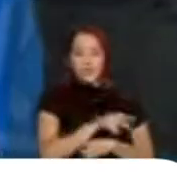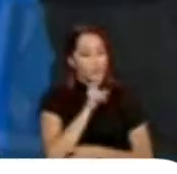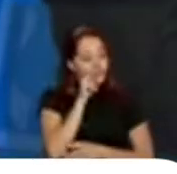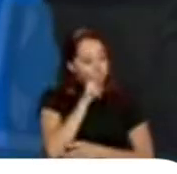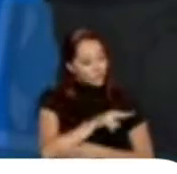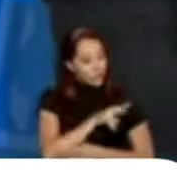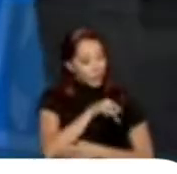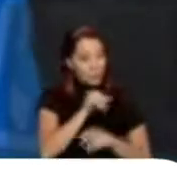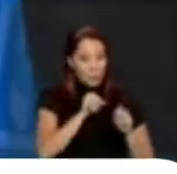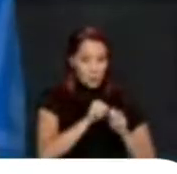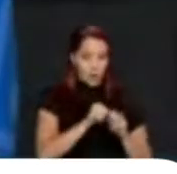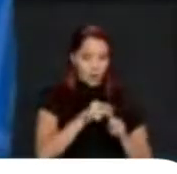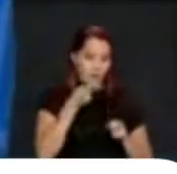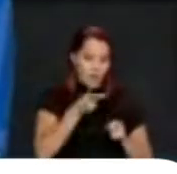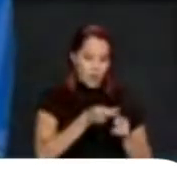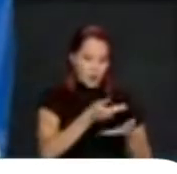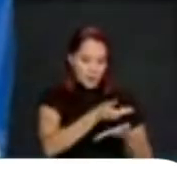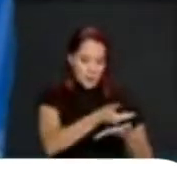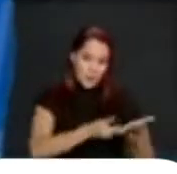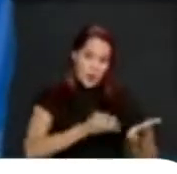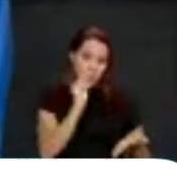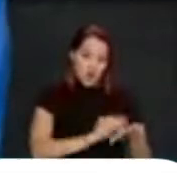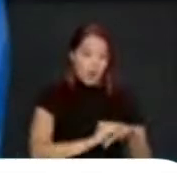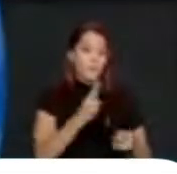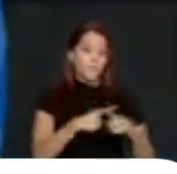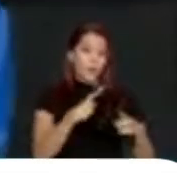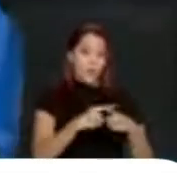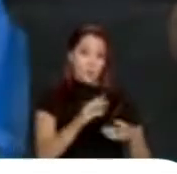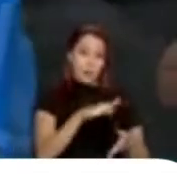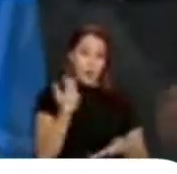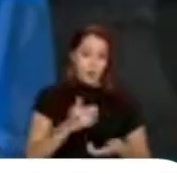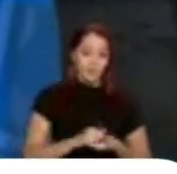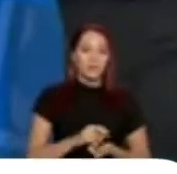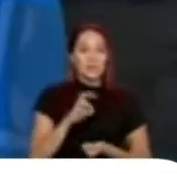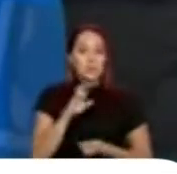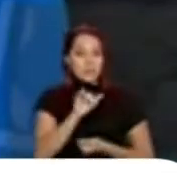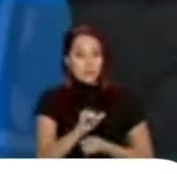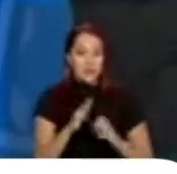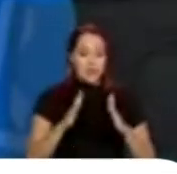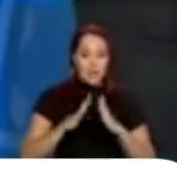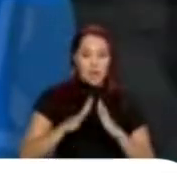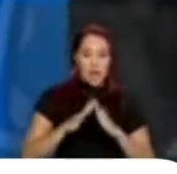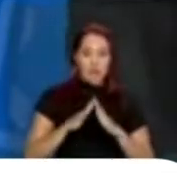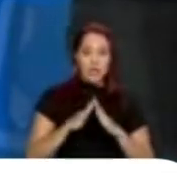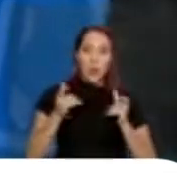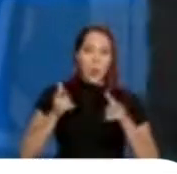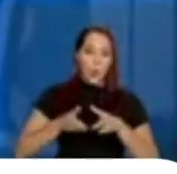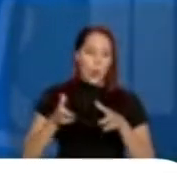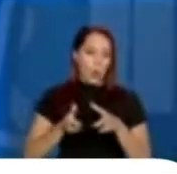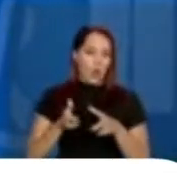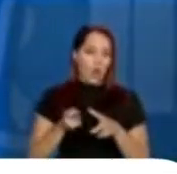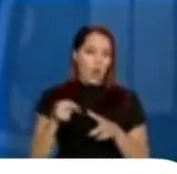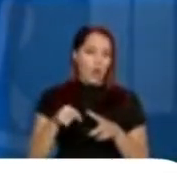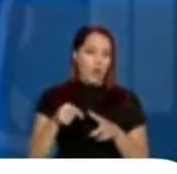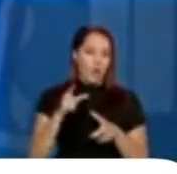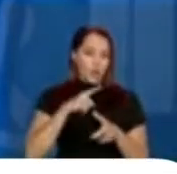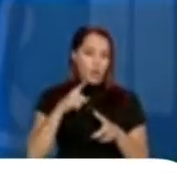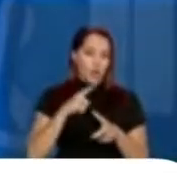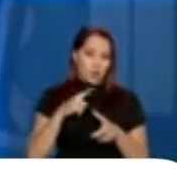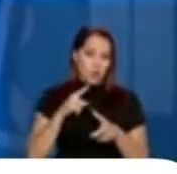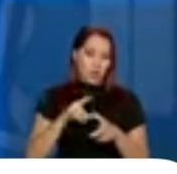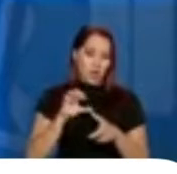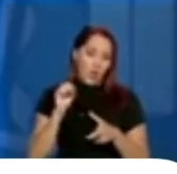pode emitir a atestado do óbito. Se mora numa região contemplada ou que está